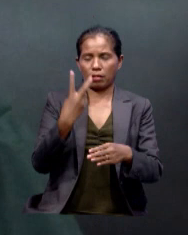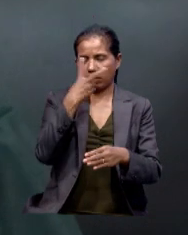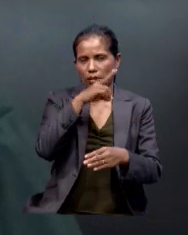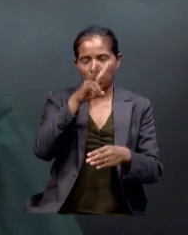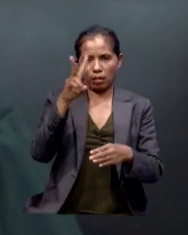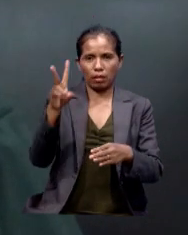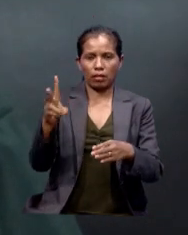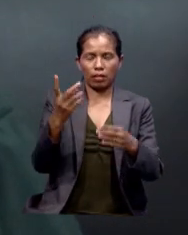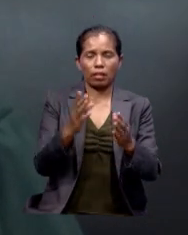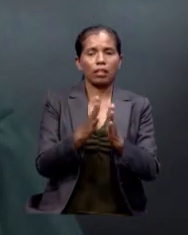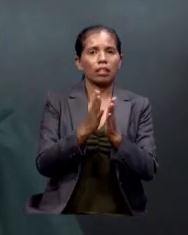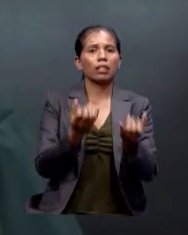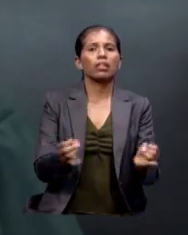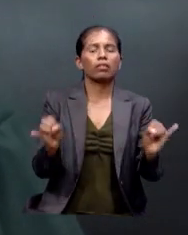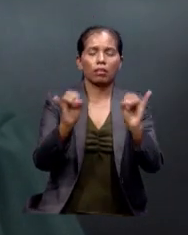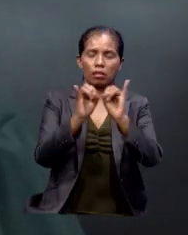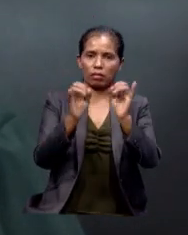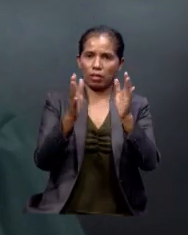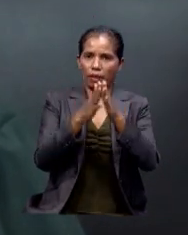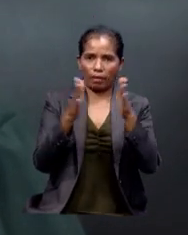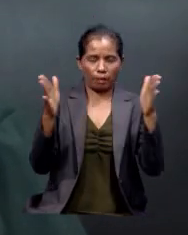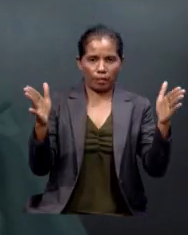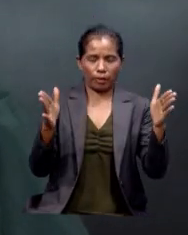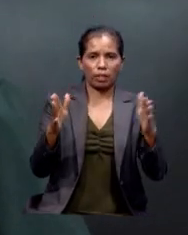grande instituição americana.